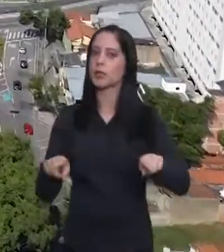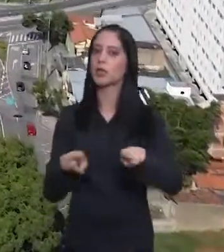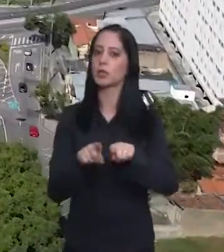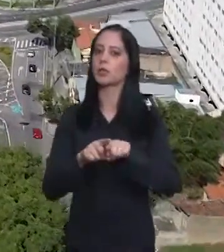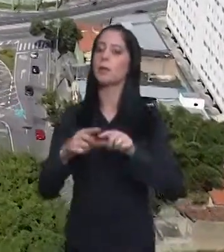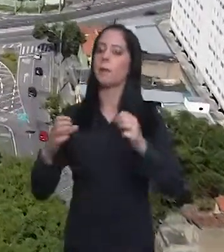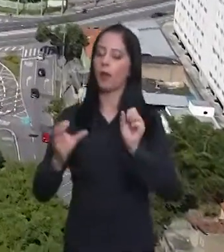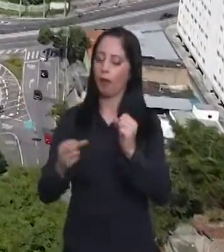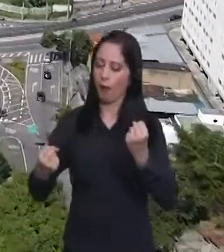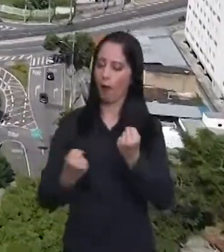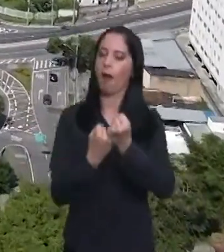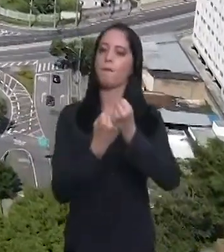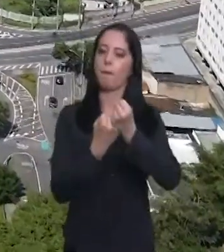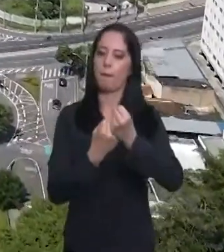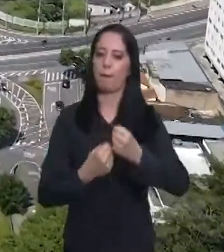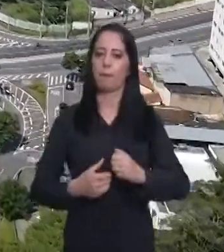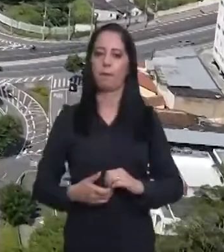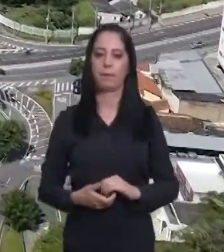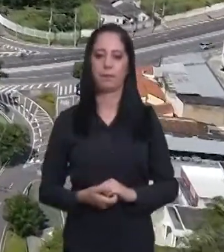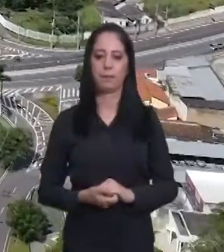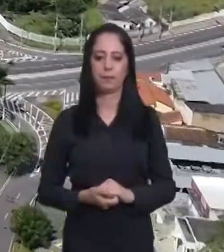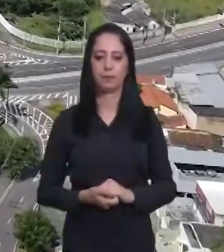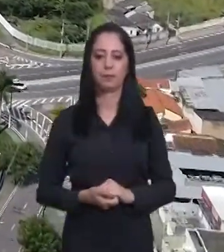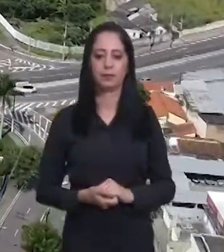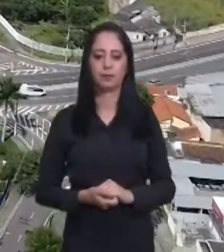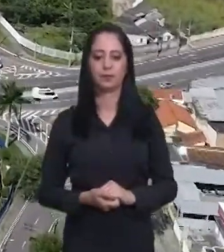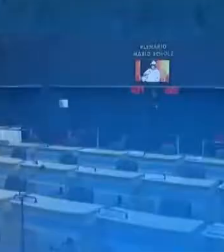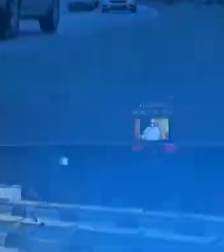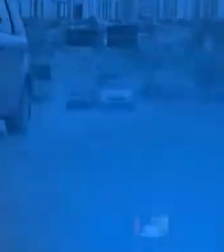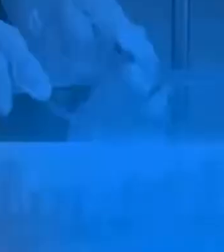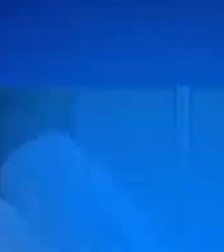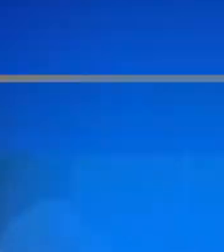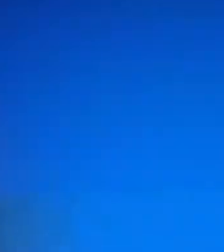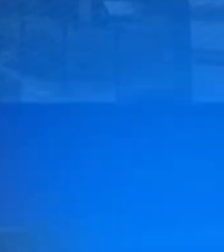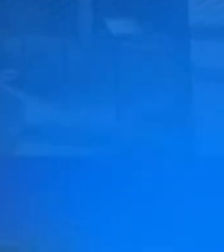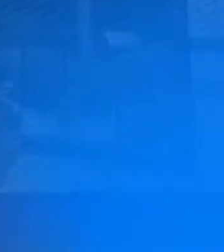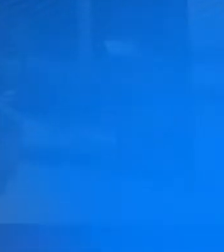precisa ser a gente da rede de proteção e apoio